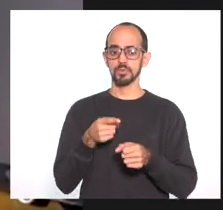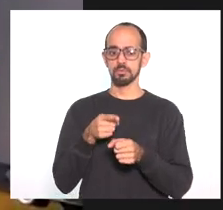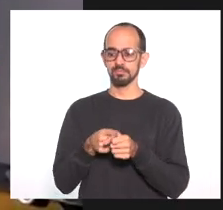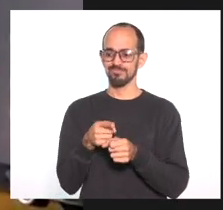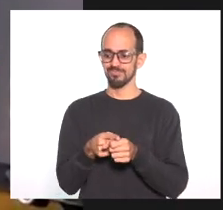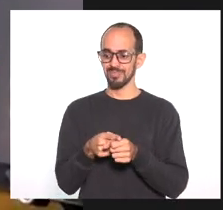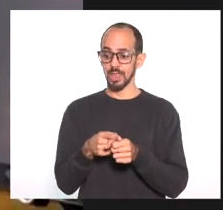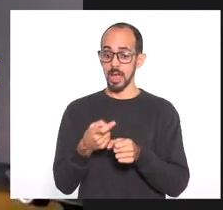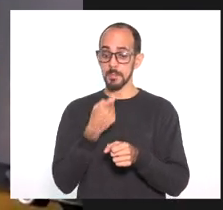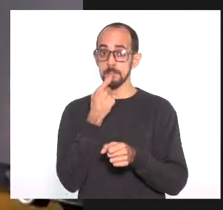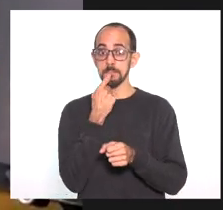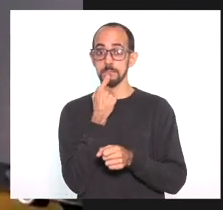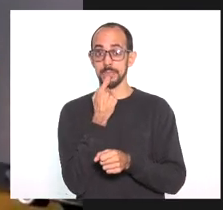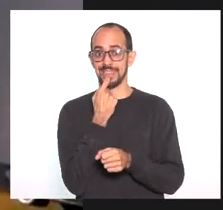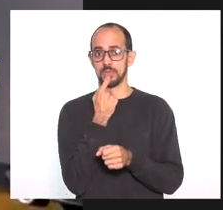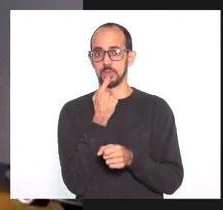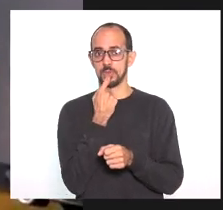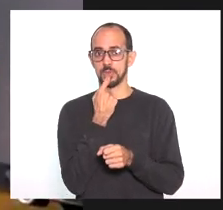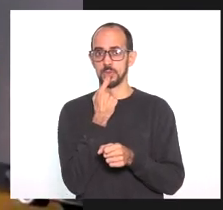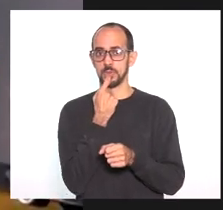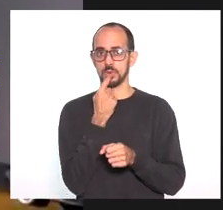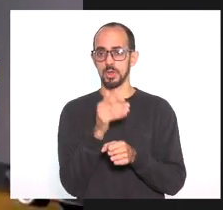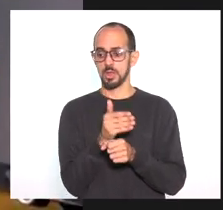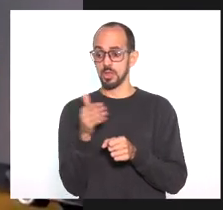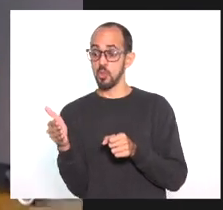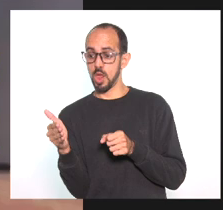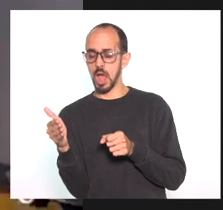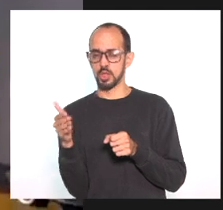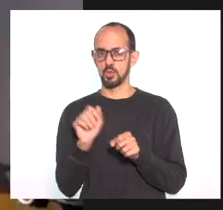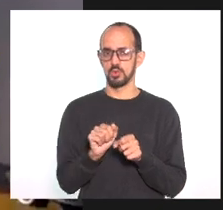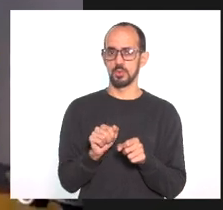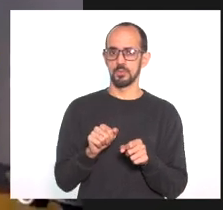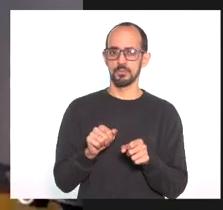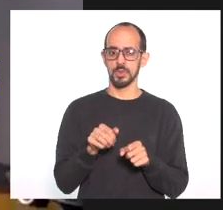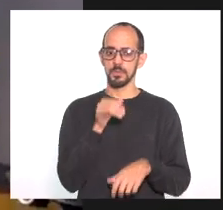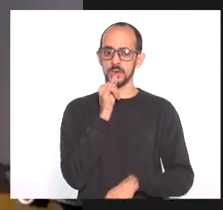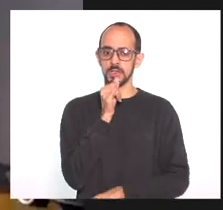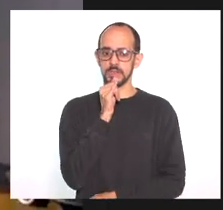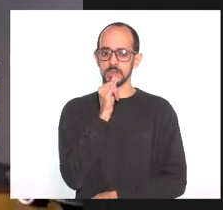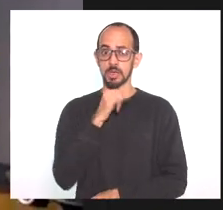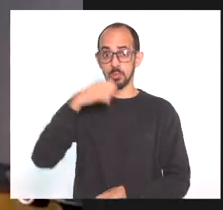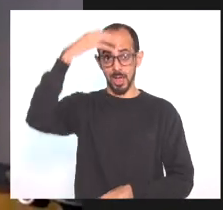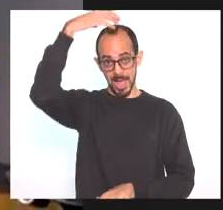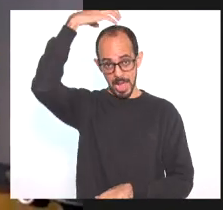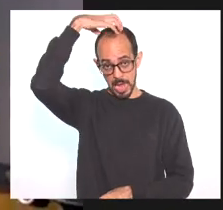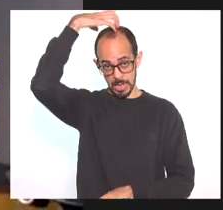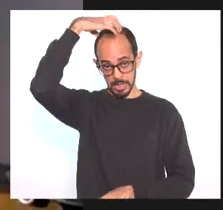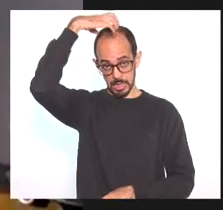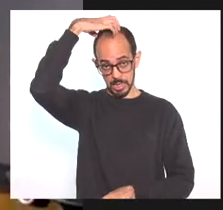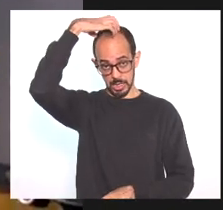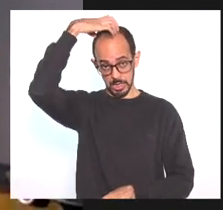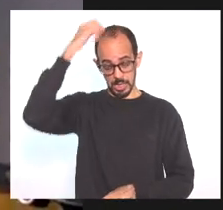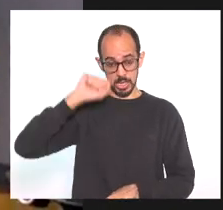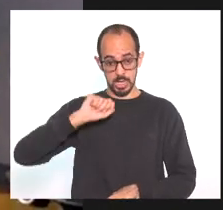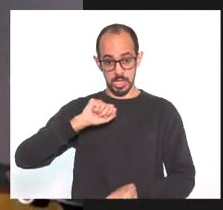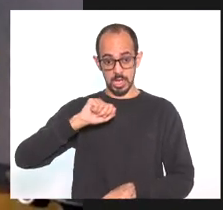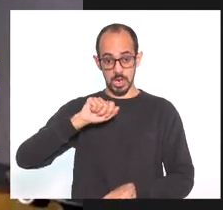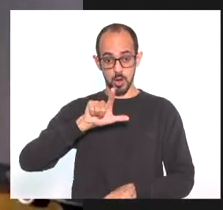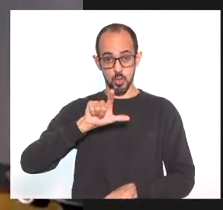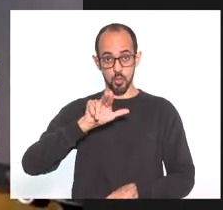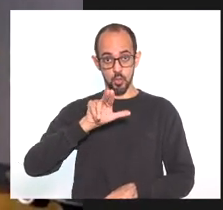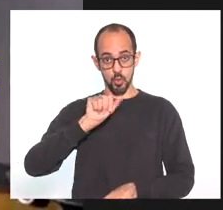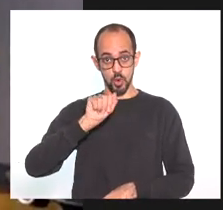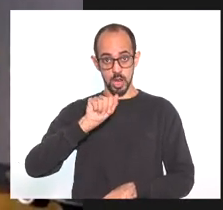limítrofes a esses campos. Porque, por exemplo, no nosso caso lá em Angra dos Reis, o campo de Lula Tupi,